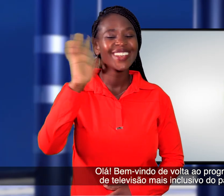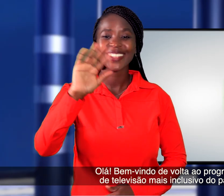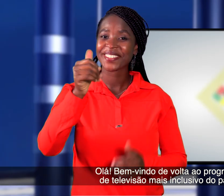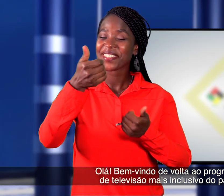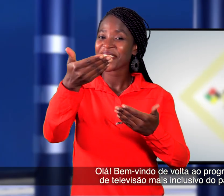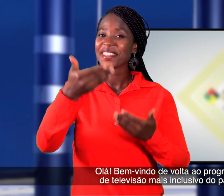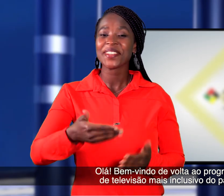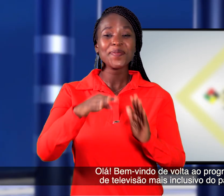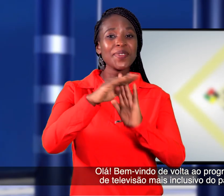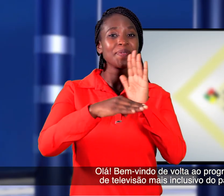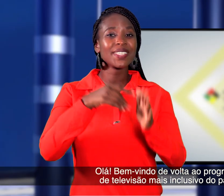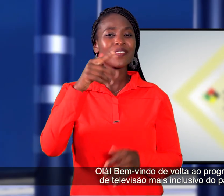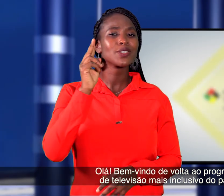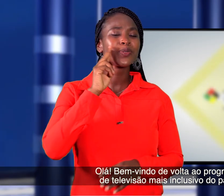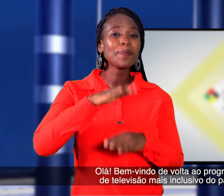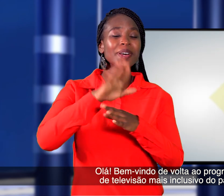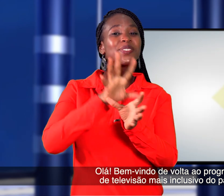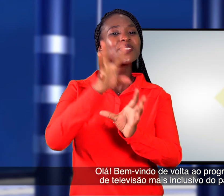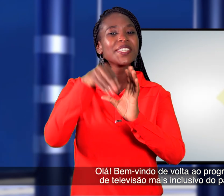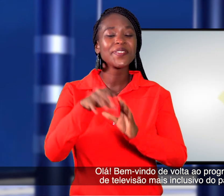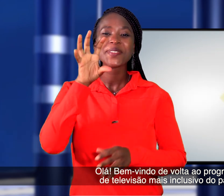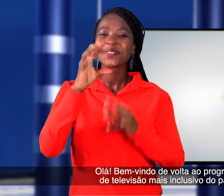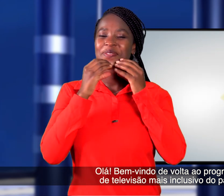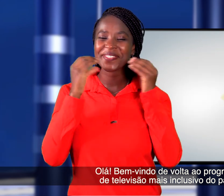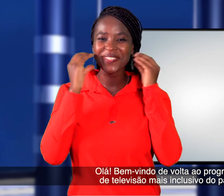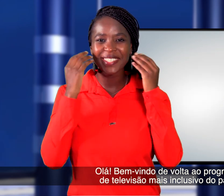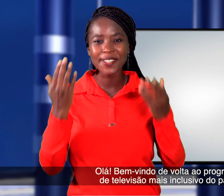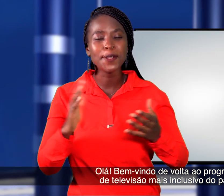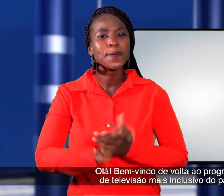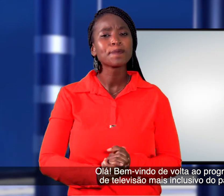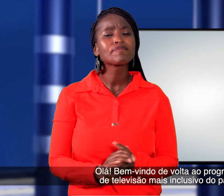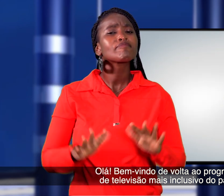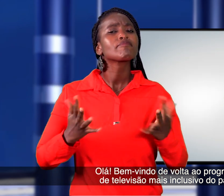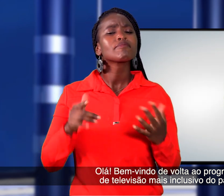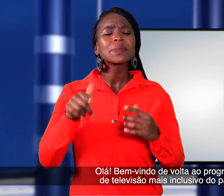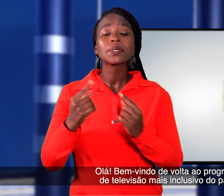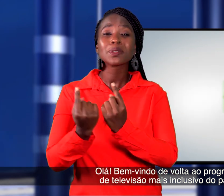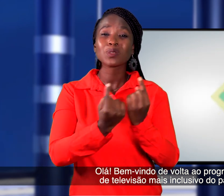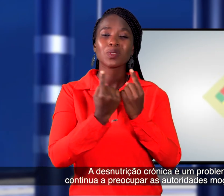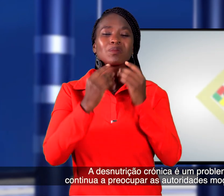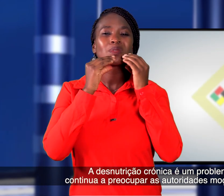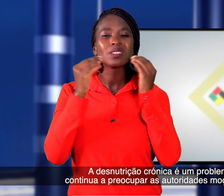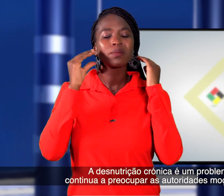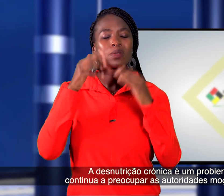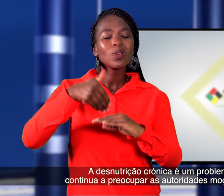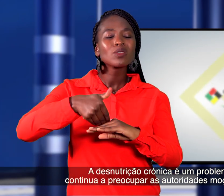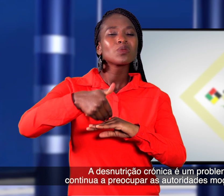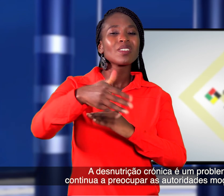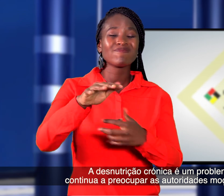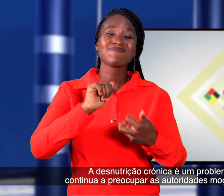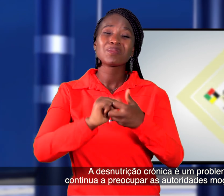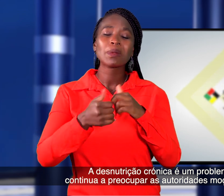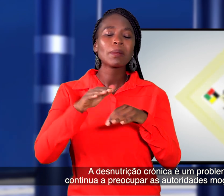Olá, bem-vindo de volta ao programa da televisão mais inclusivo do país. A